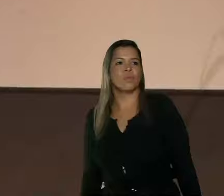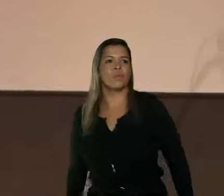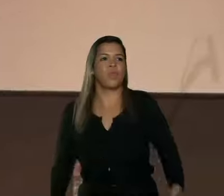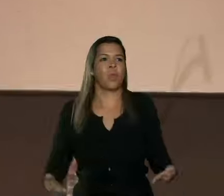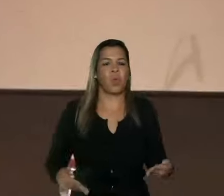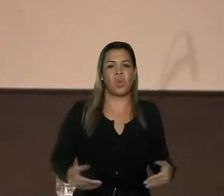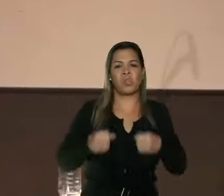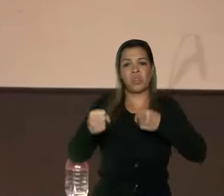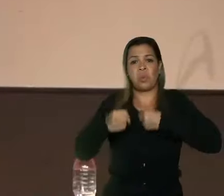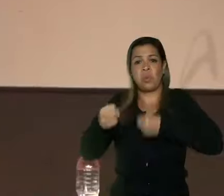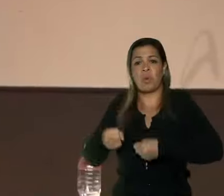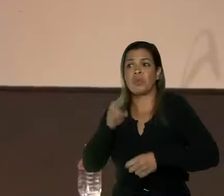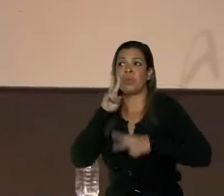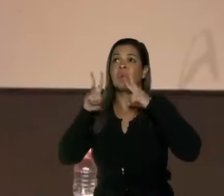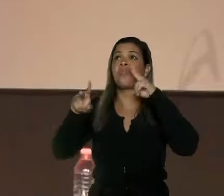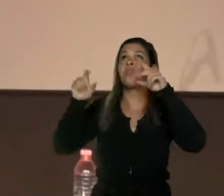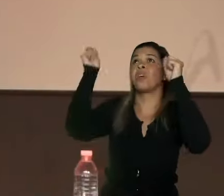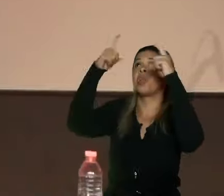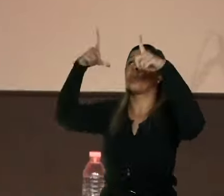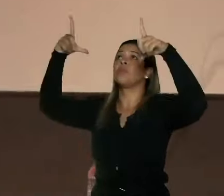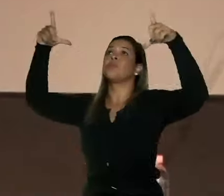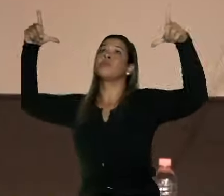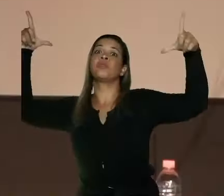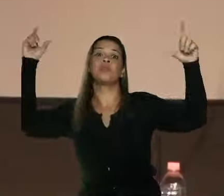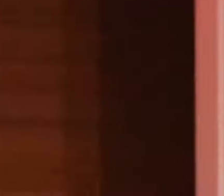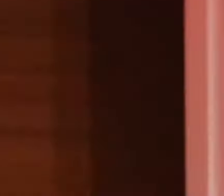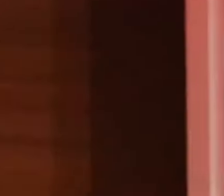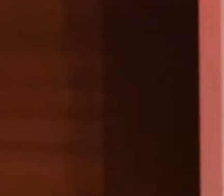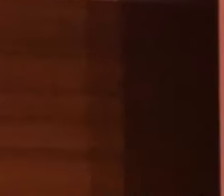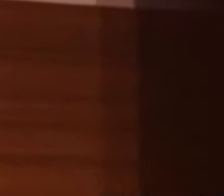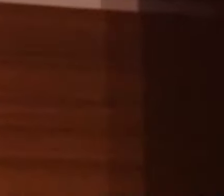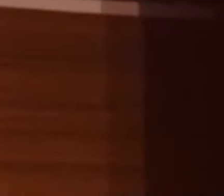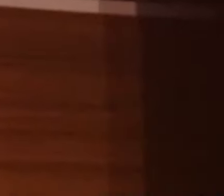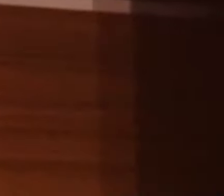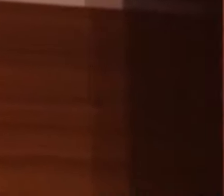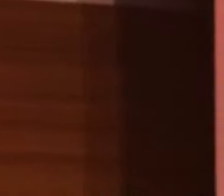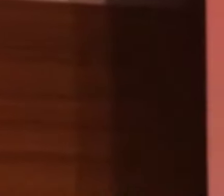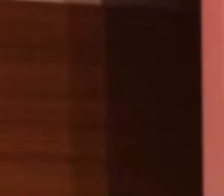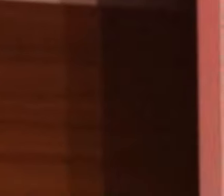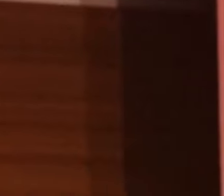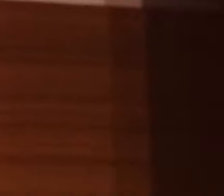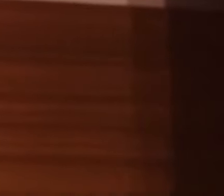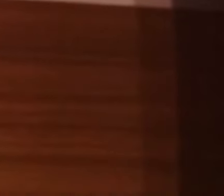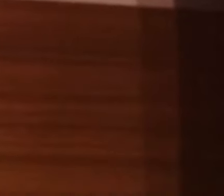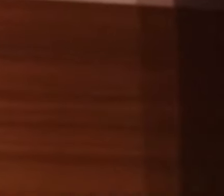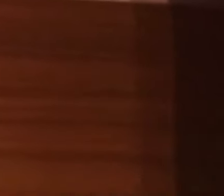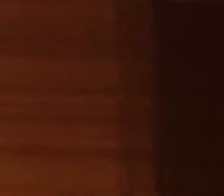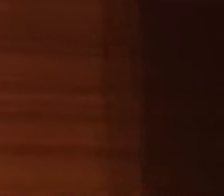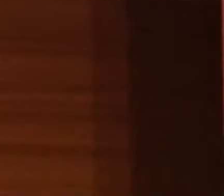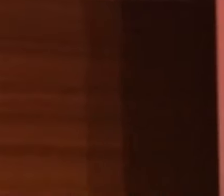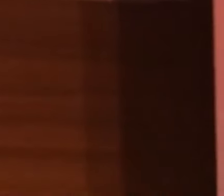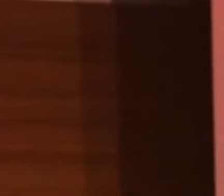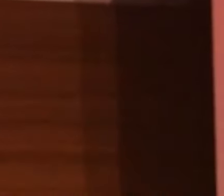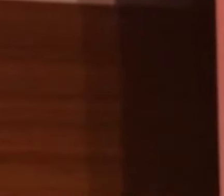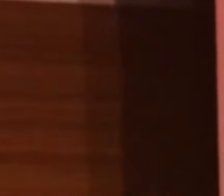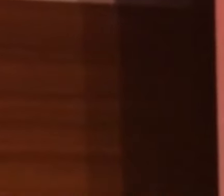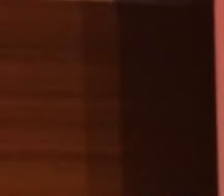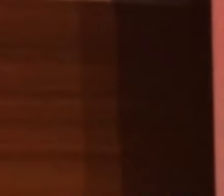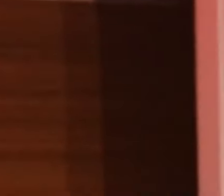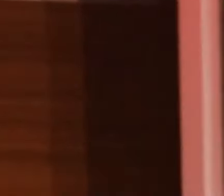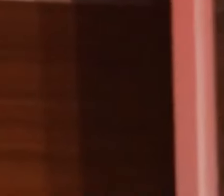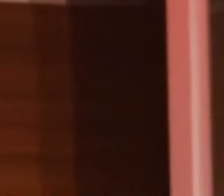Hoje posso ver a luz brilhar, como posso ver o sol. Então me dê a